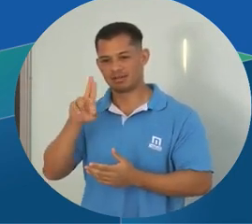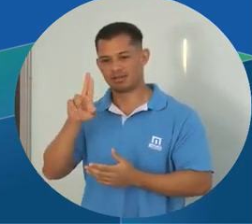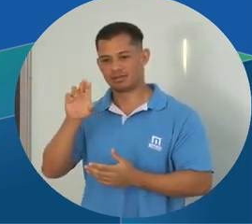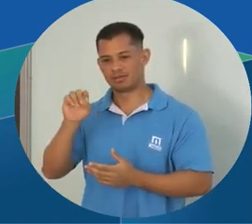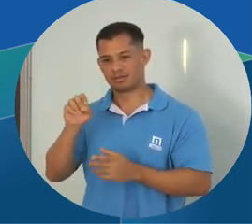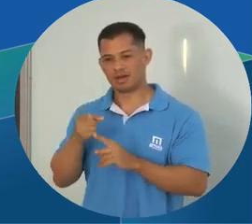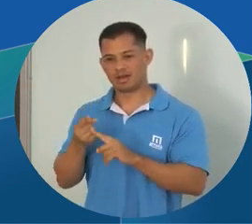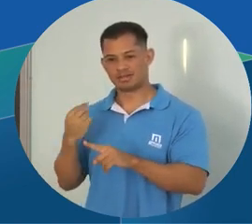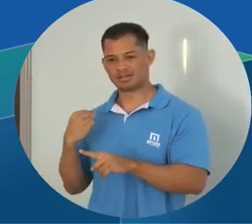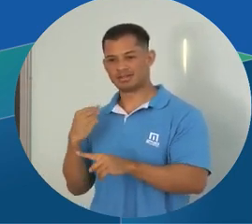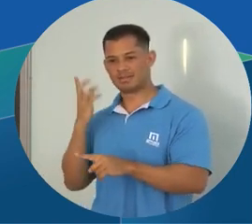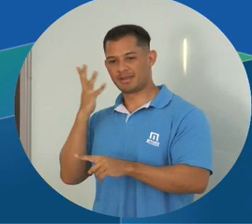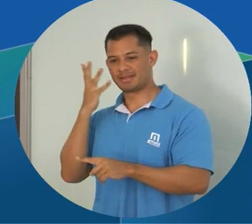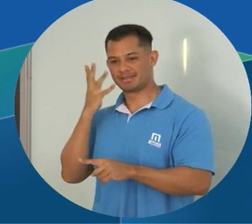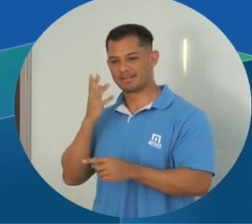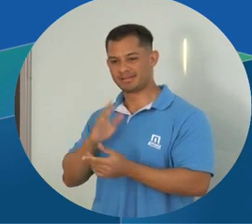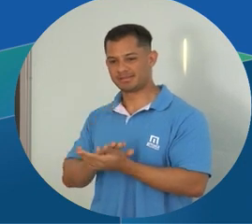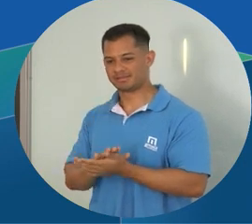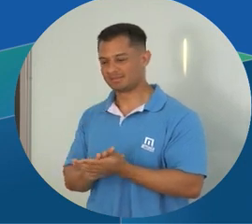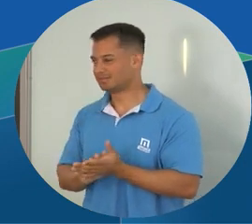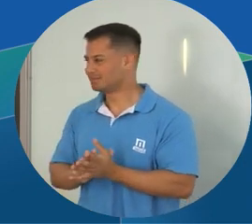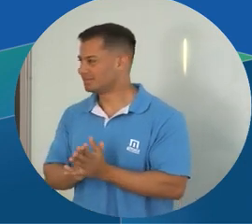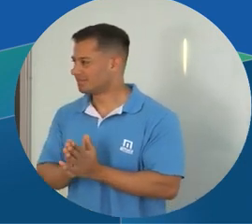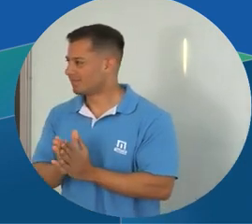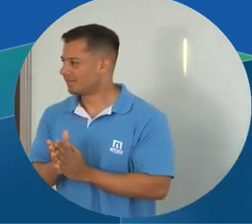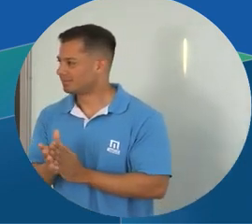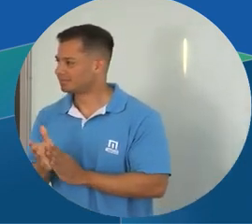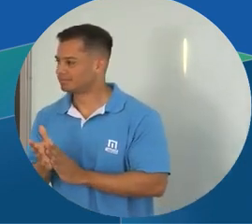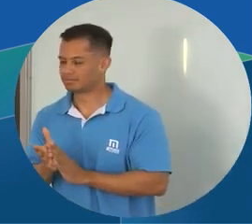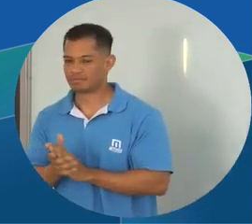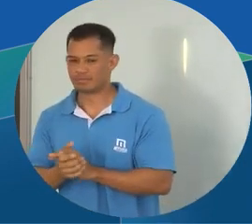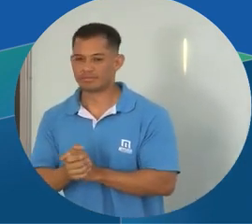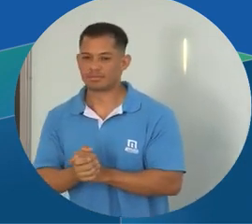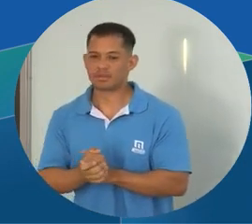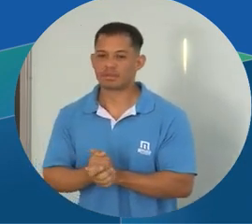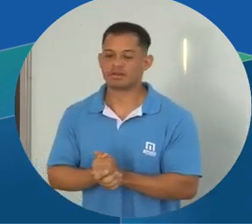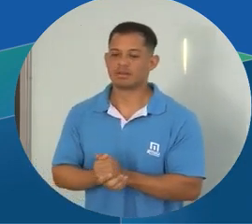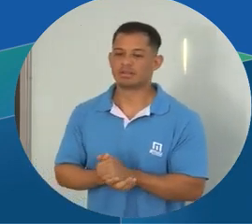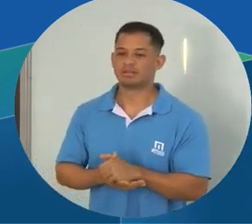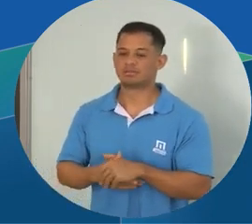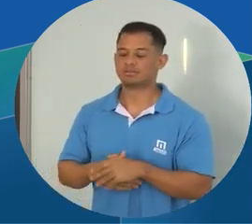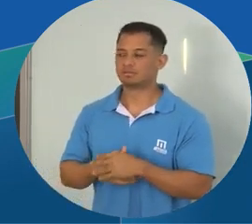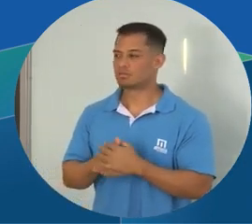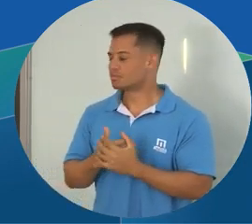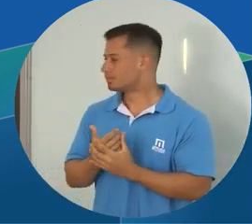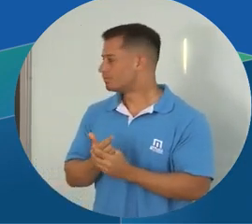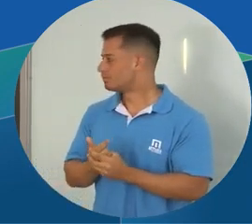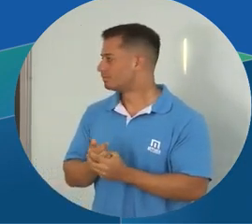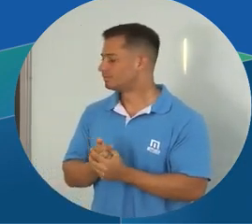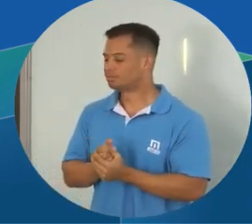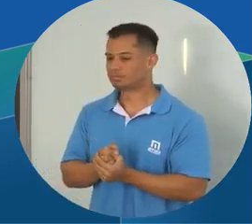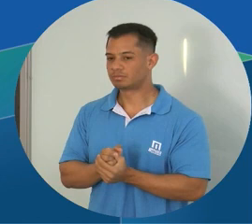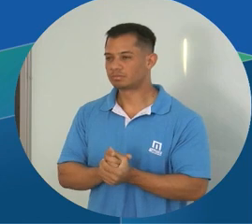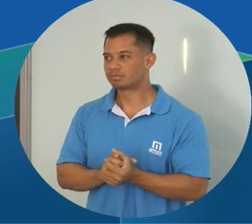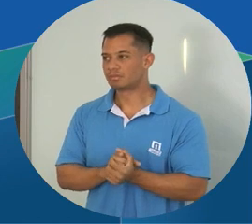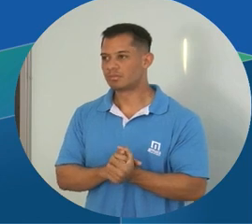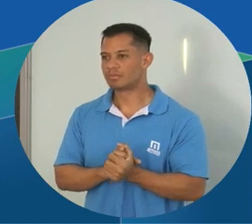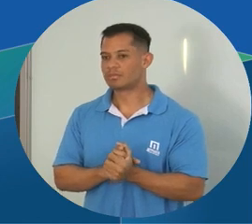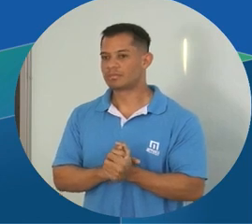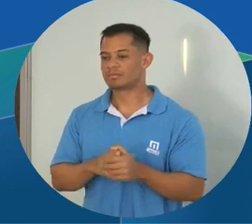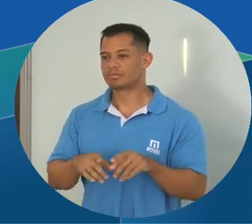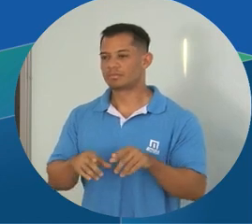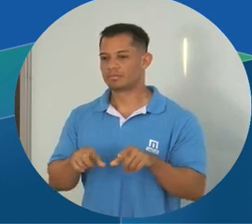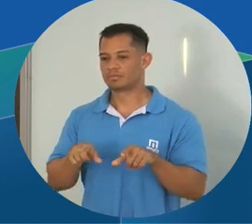quer empurrar, por isso que você vê o deslizamento. Ela quer jogar a barragem para cima, você vê a flutuação. E também o giro,